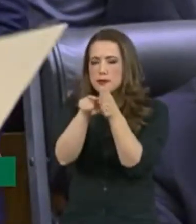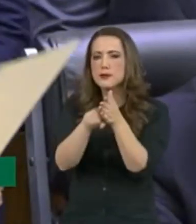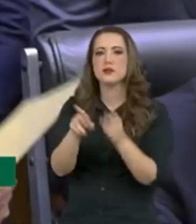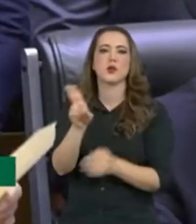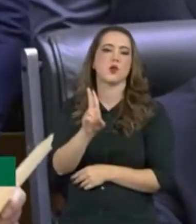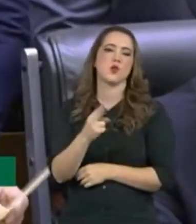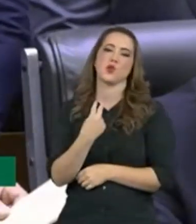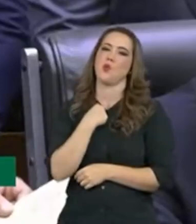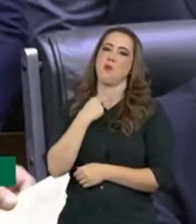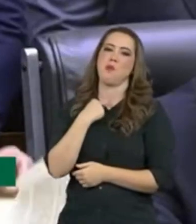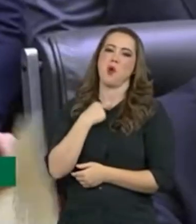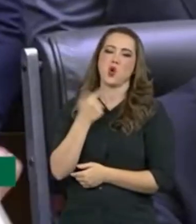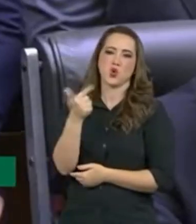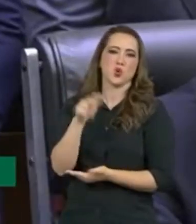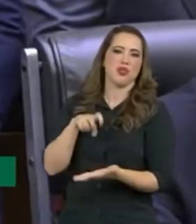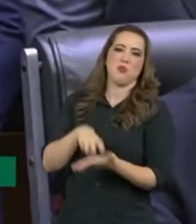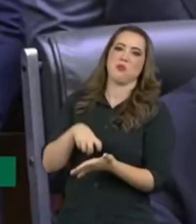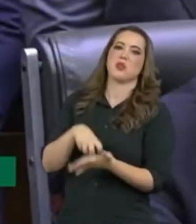ficar impunes.